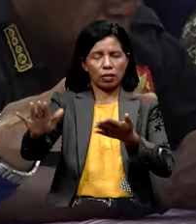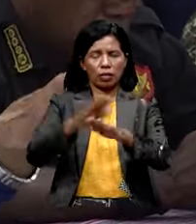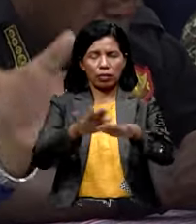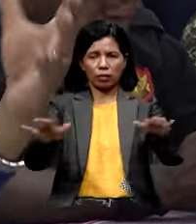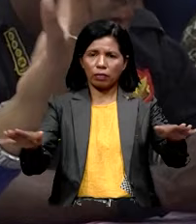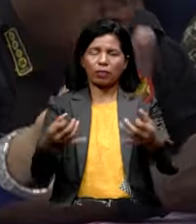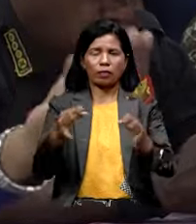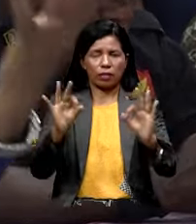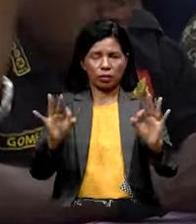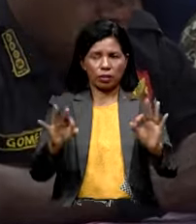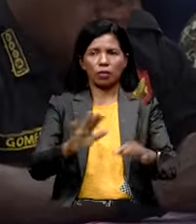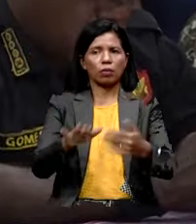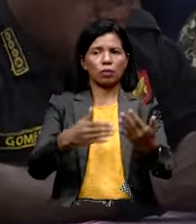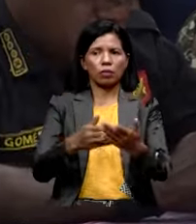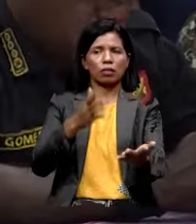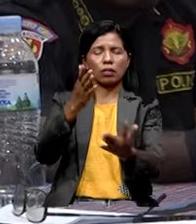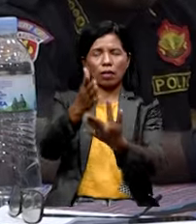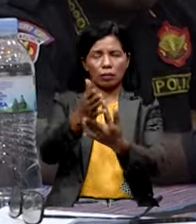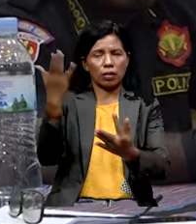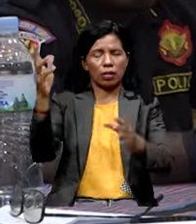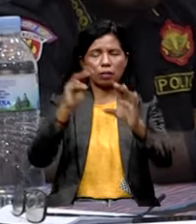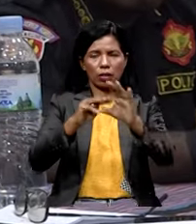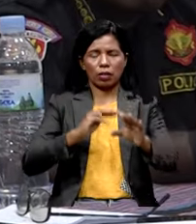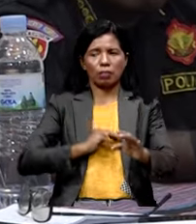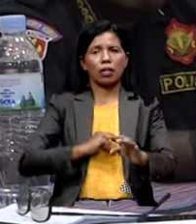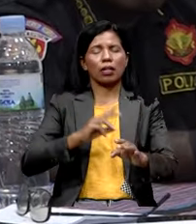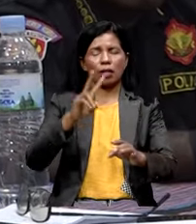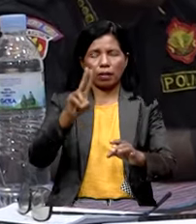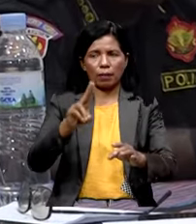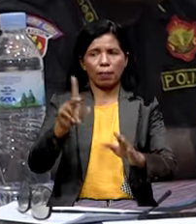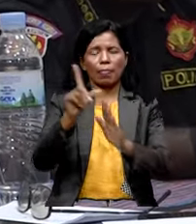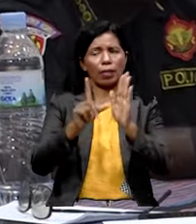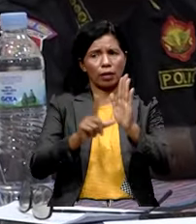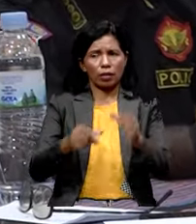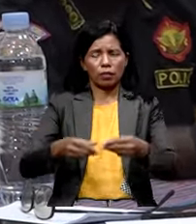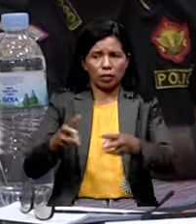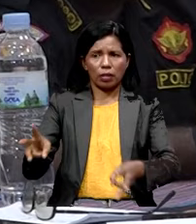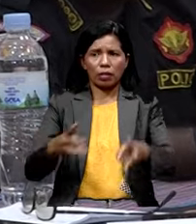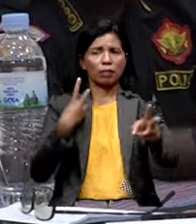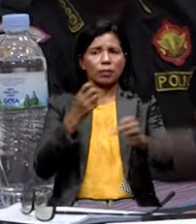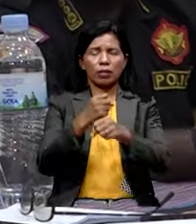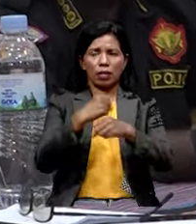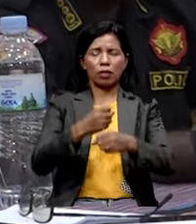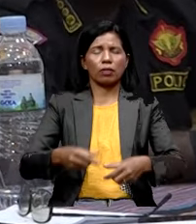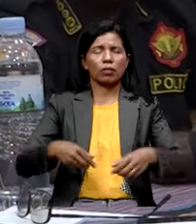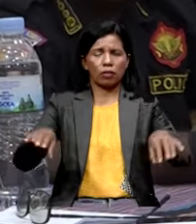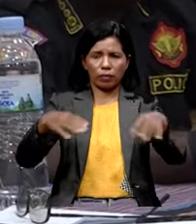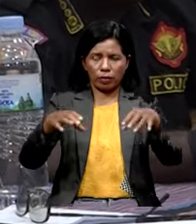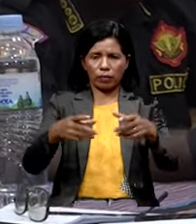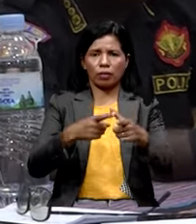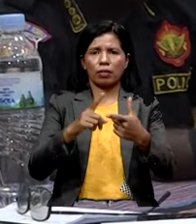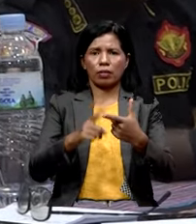cabere la hora, o todo tem que tama renaba. Decreto lei 3, fodalam para meu velhal serviço.